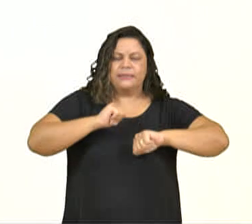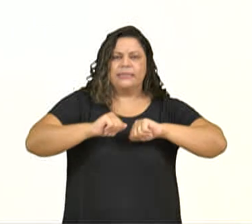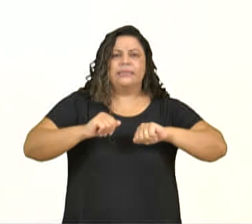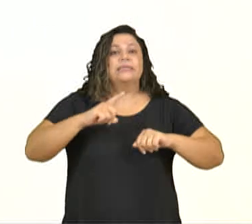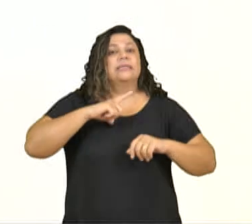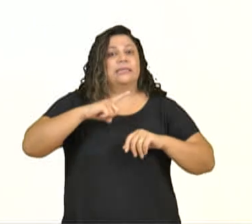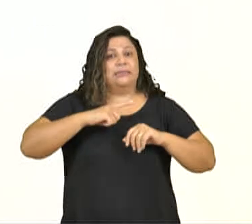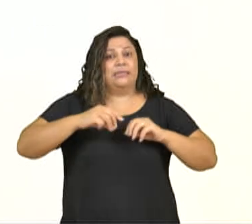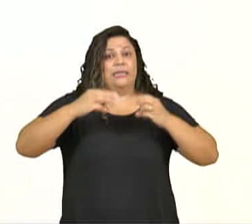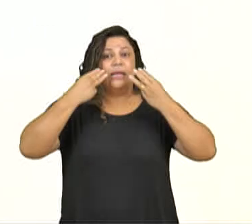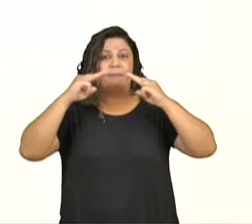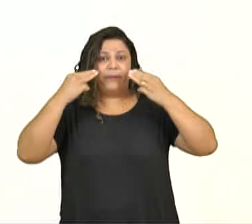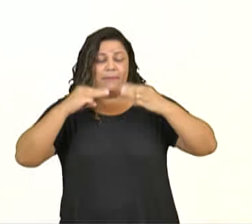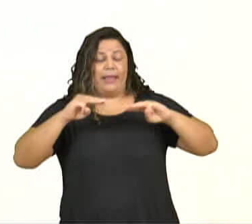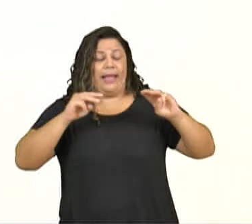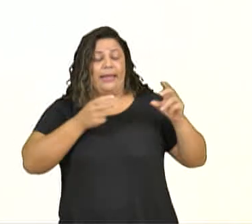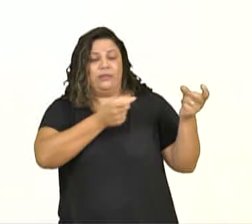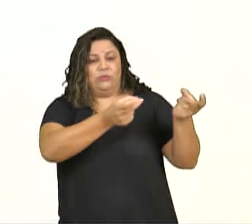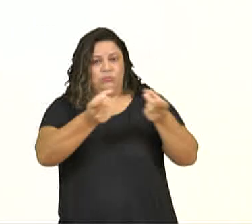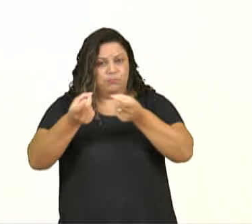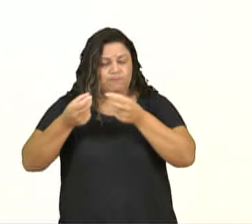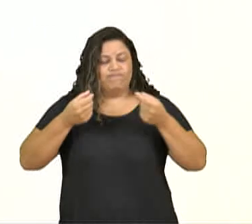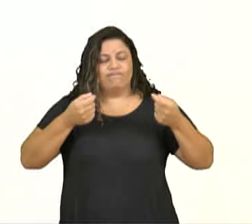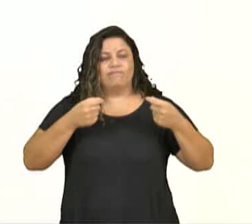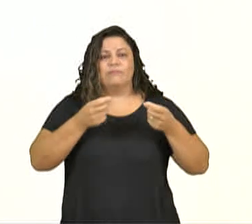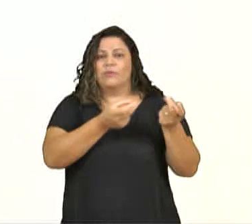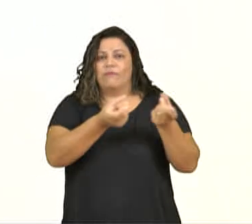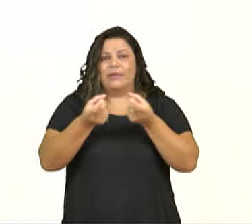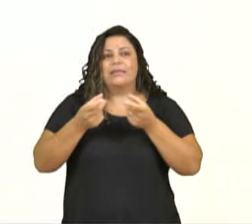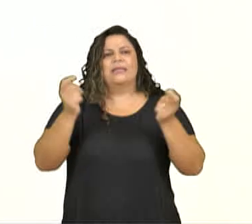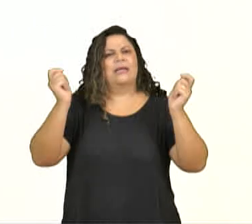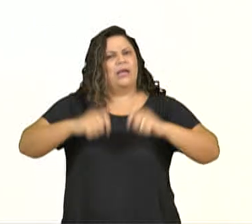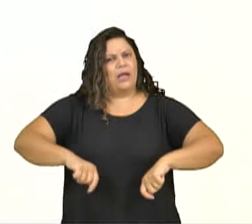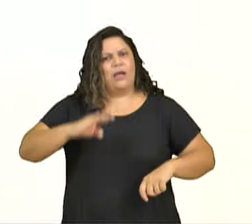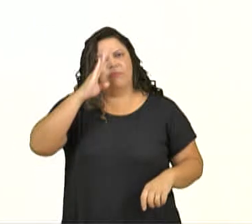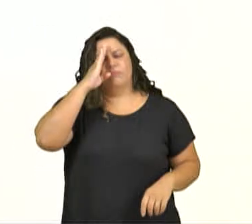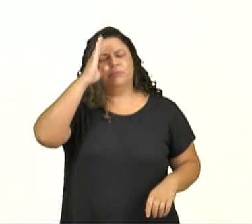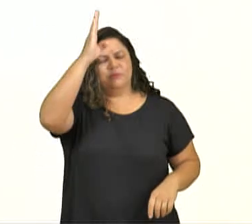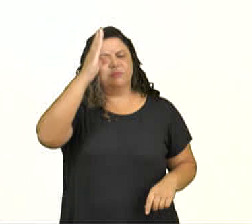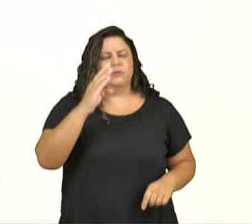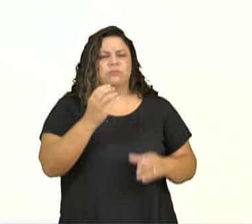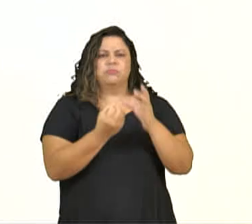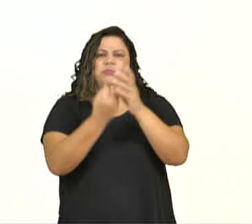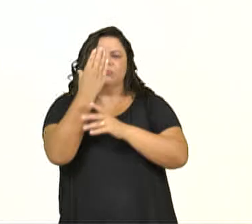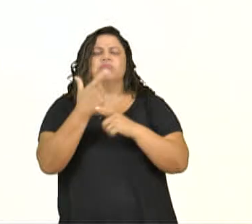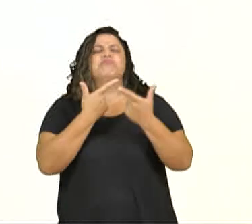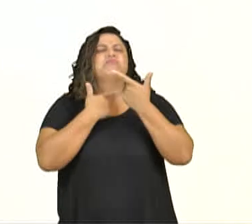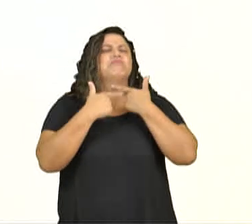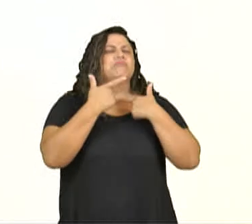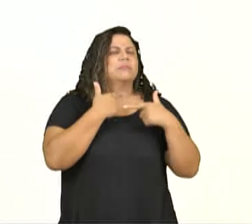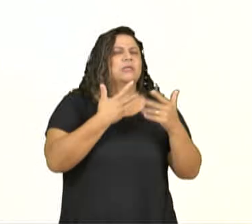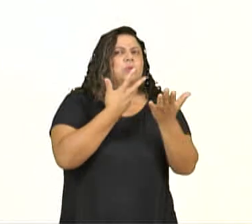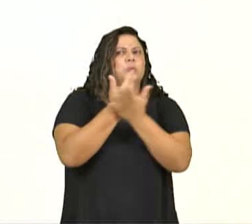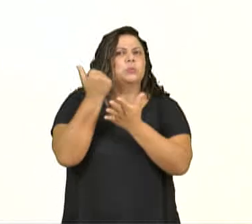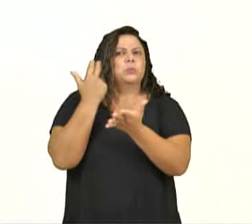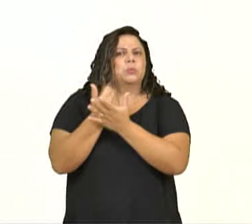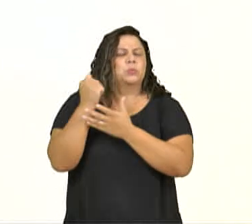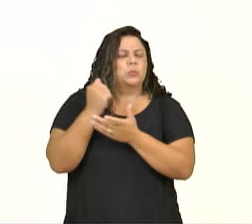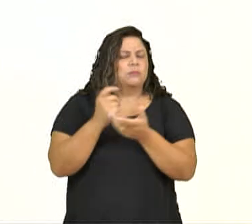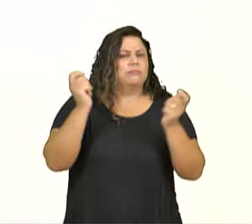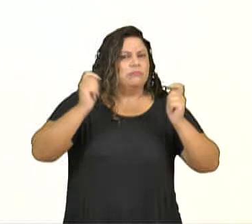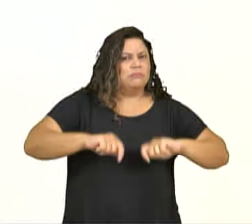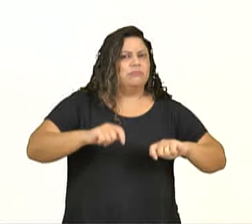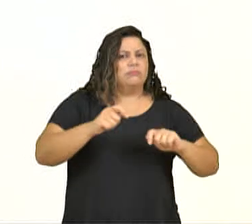a propaganda tem um papel fundamental, pois cria o desejo de consumir. Descreva as